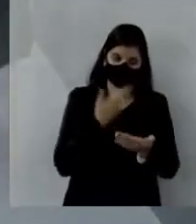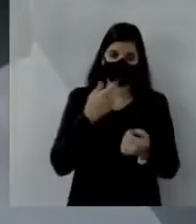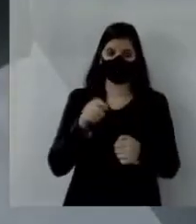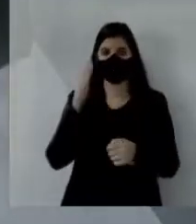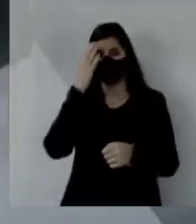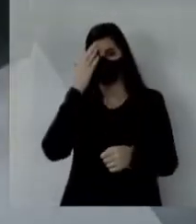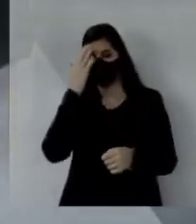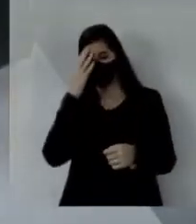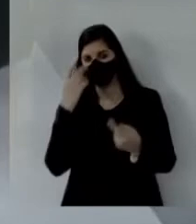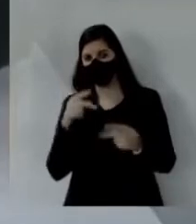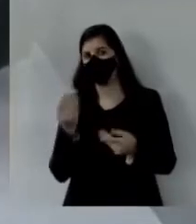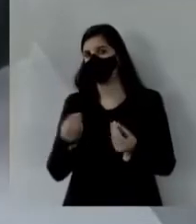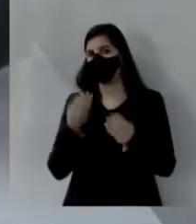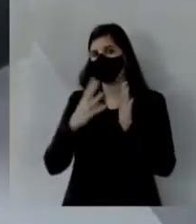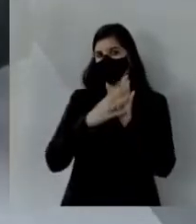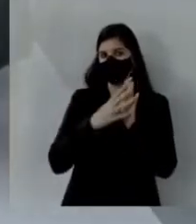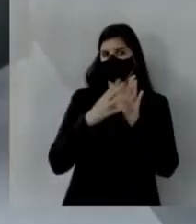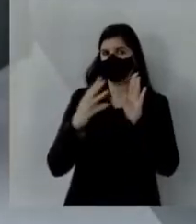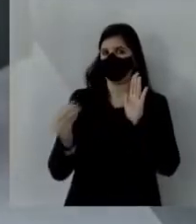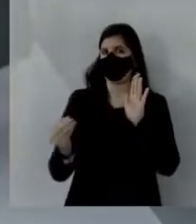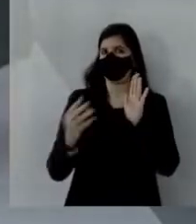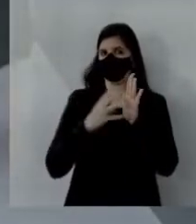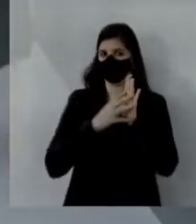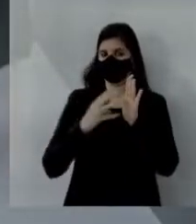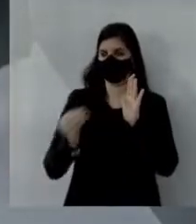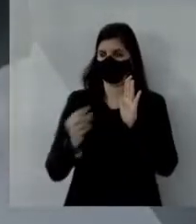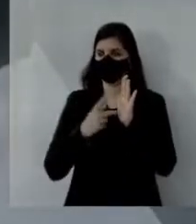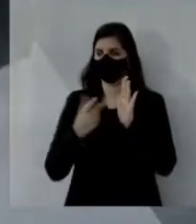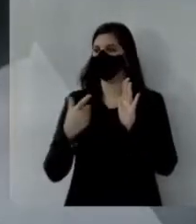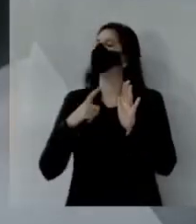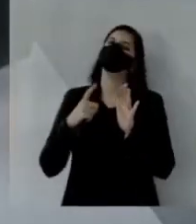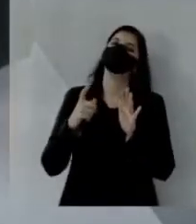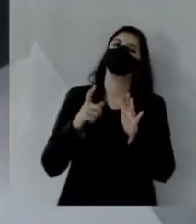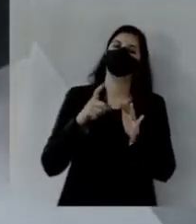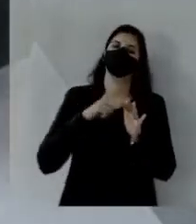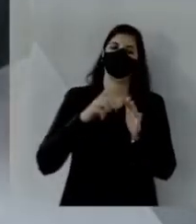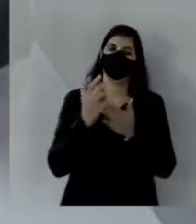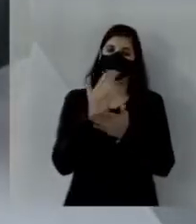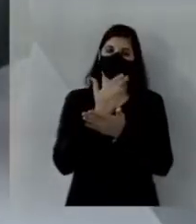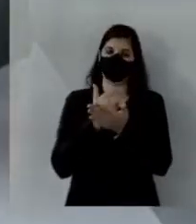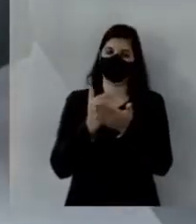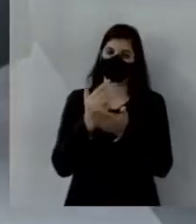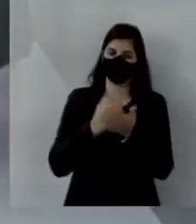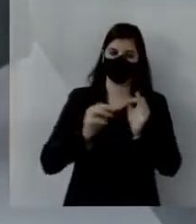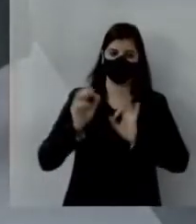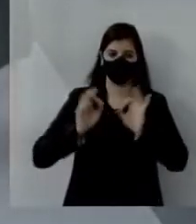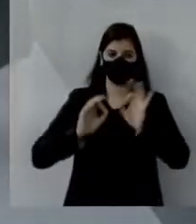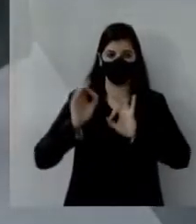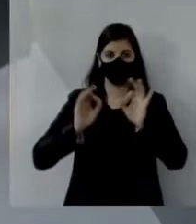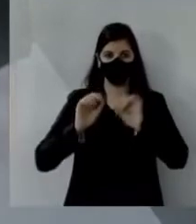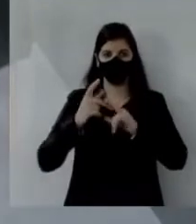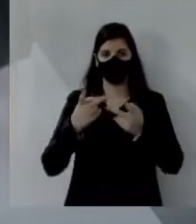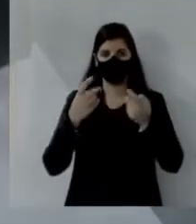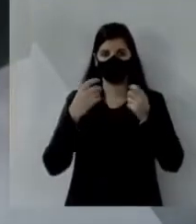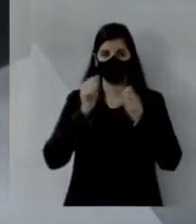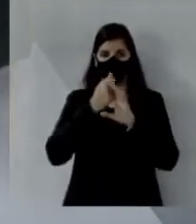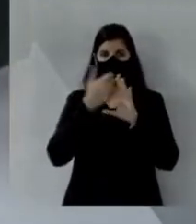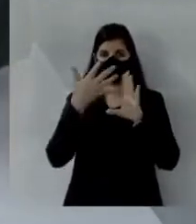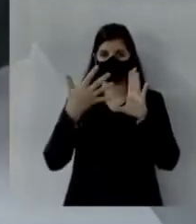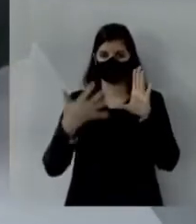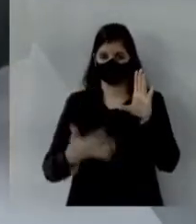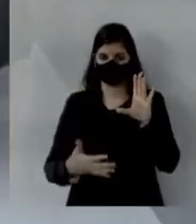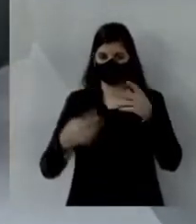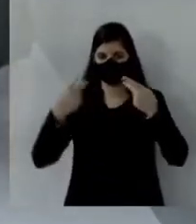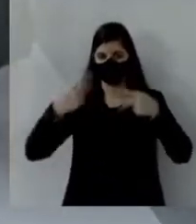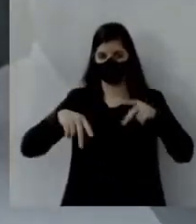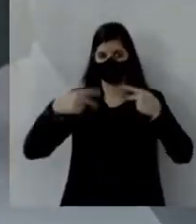maquete que estamos apresentando para vocês é com estilo escandinavo de decoração, e a gente consegue ver essas características